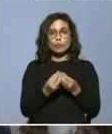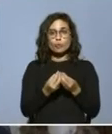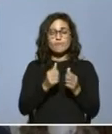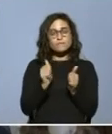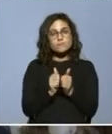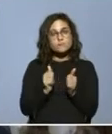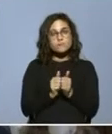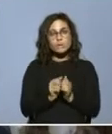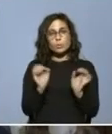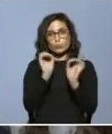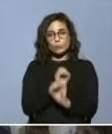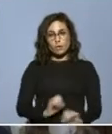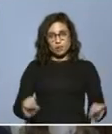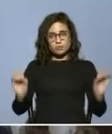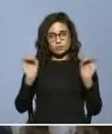companhia,